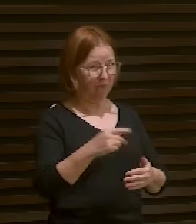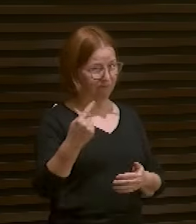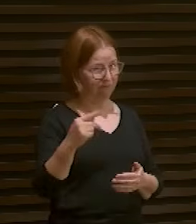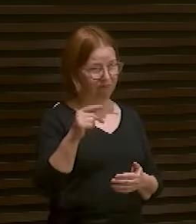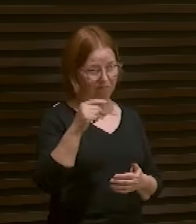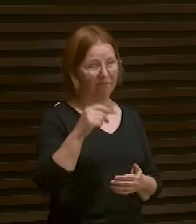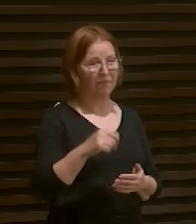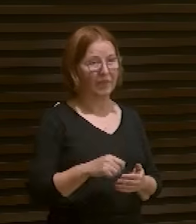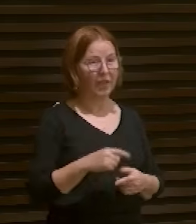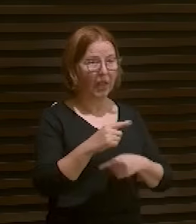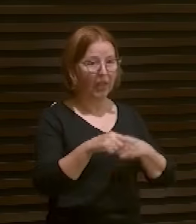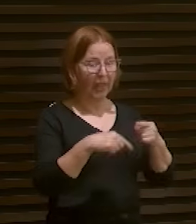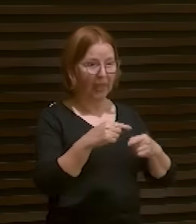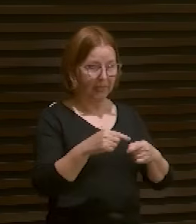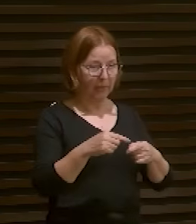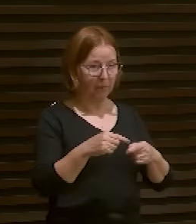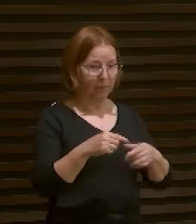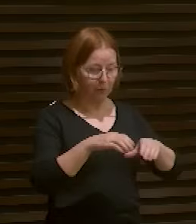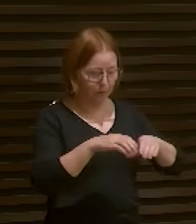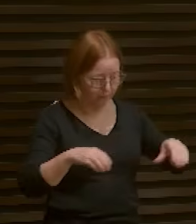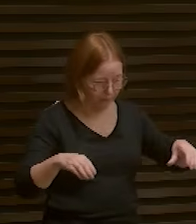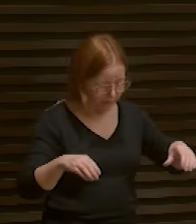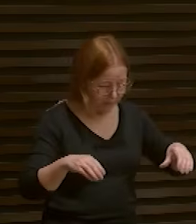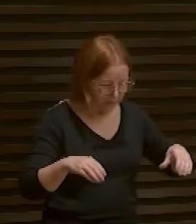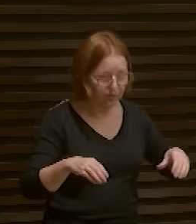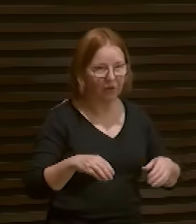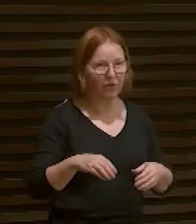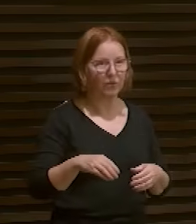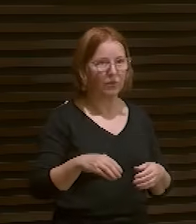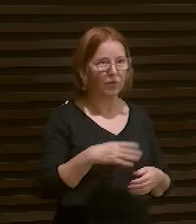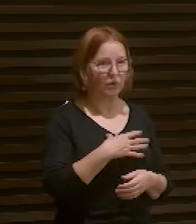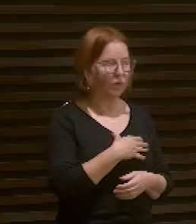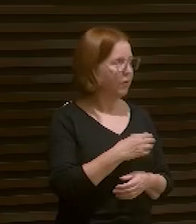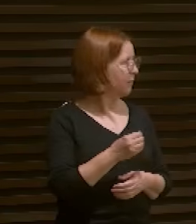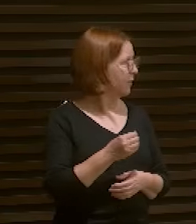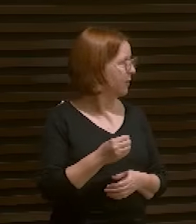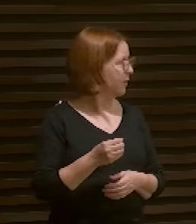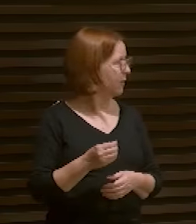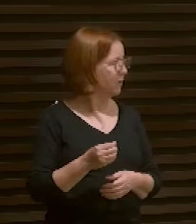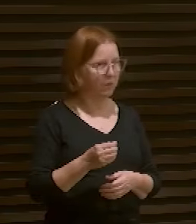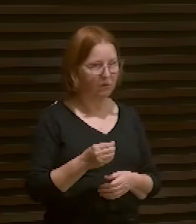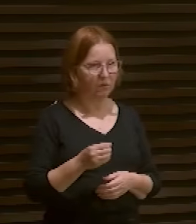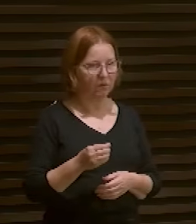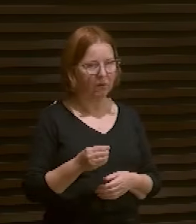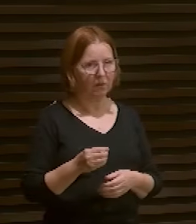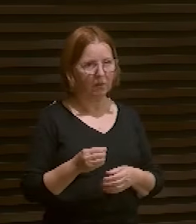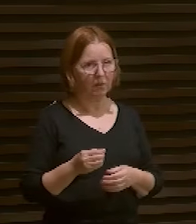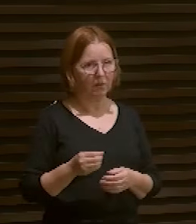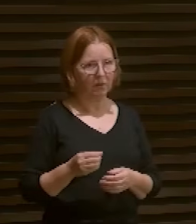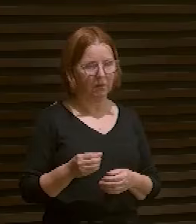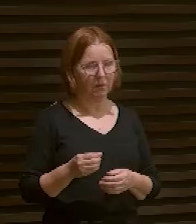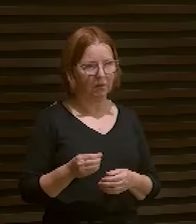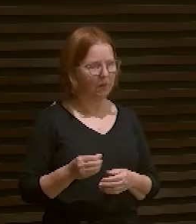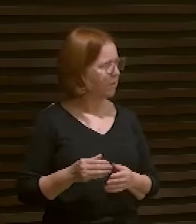E depois que ela fez o velório do filho, ele matou com a corrente. Quando saiu da cadeia,